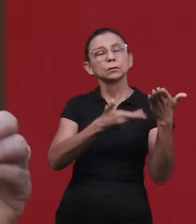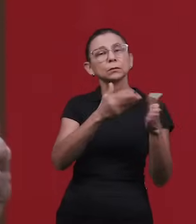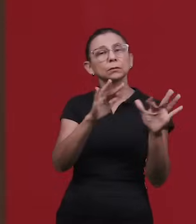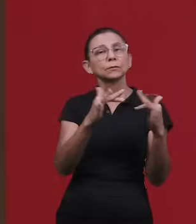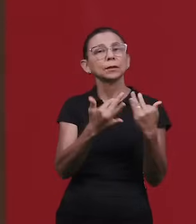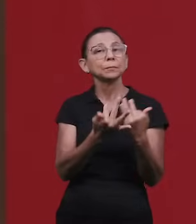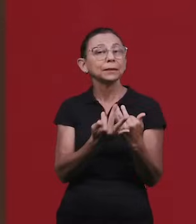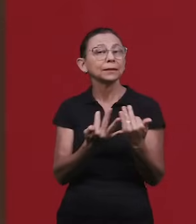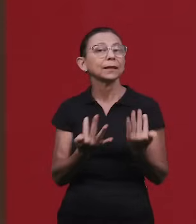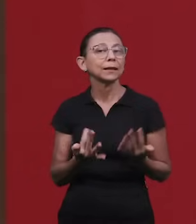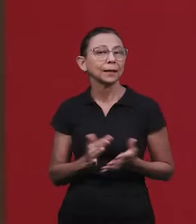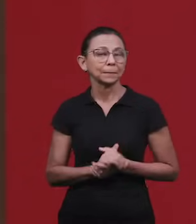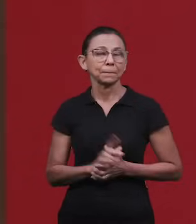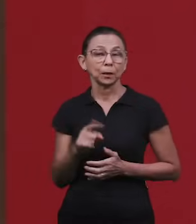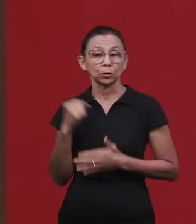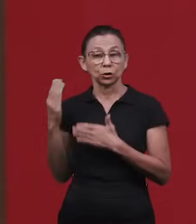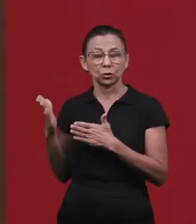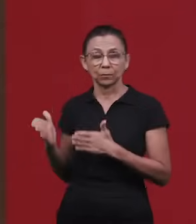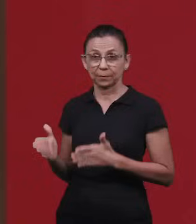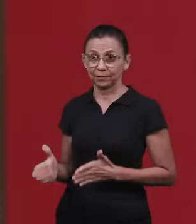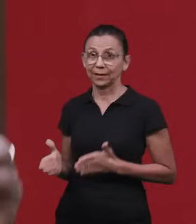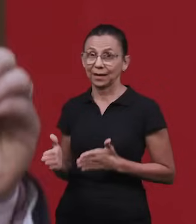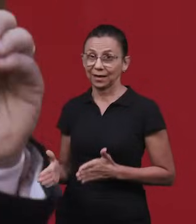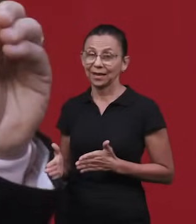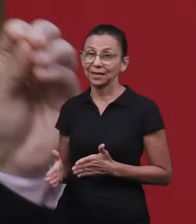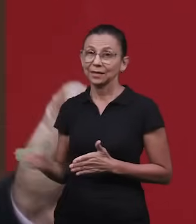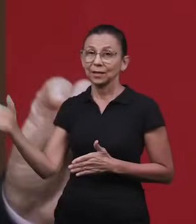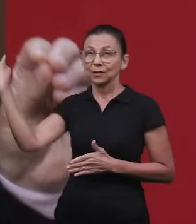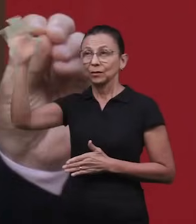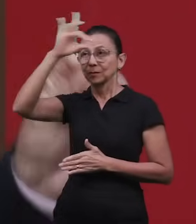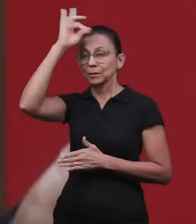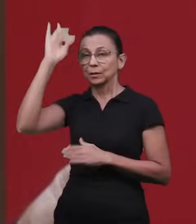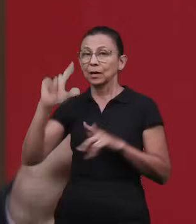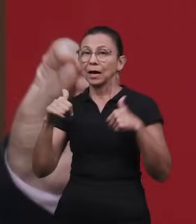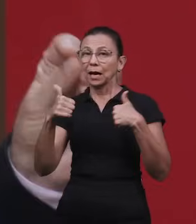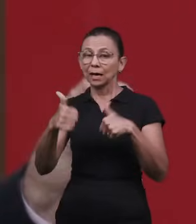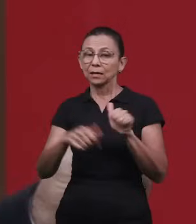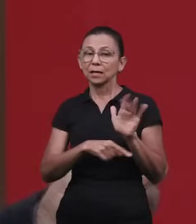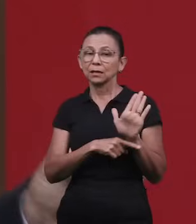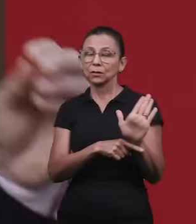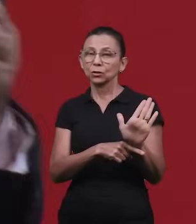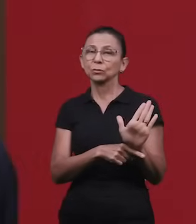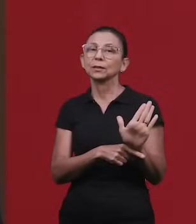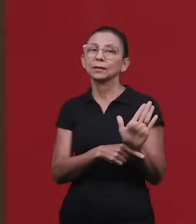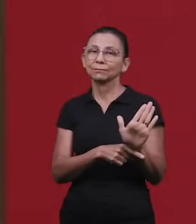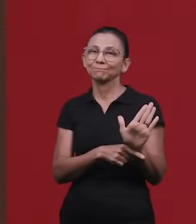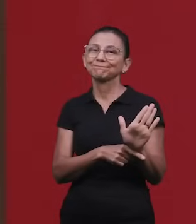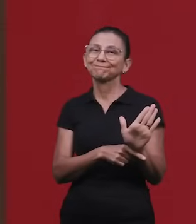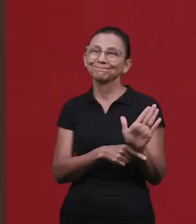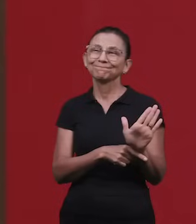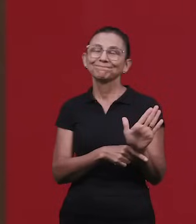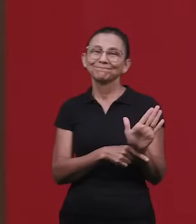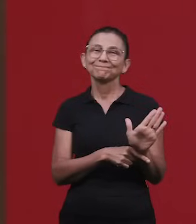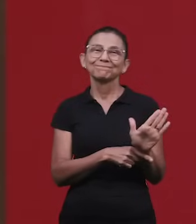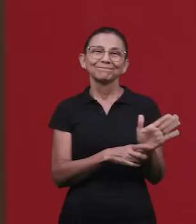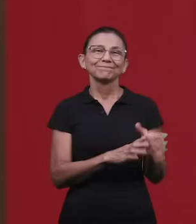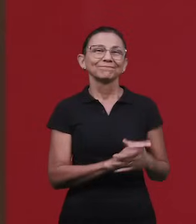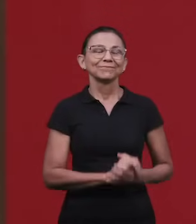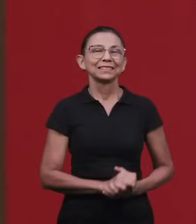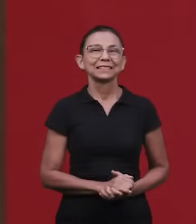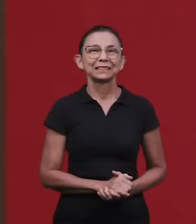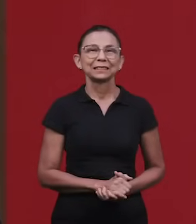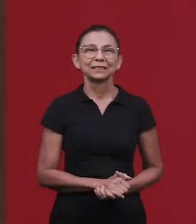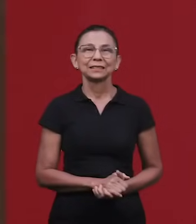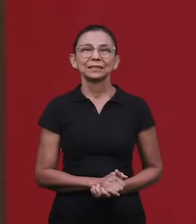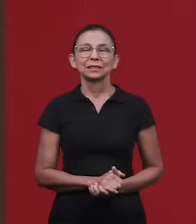ao Senhor, naquilo que é a nossa necessidade, o Espírito Santo está operando uma bênção, como a promessa dele, ele está confiante nisso,